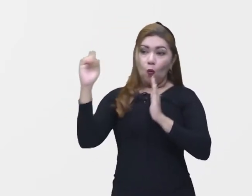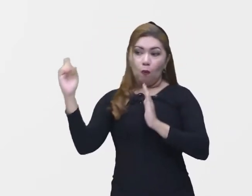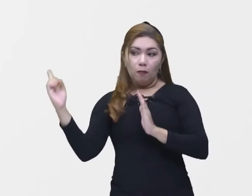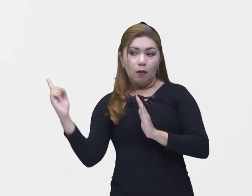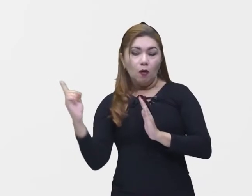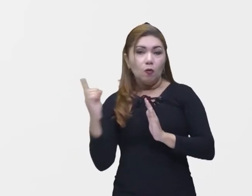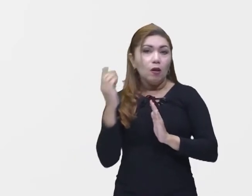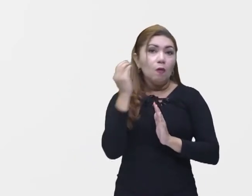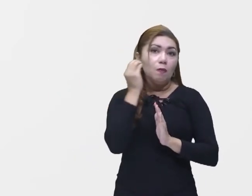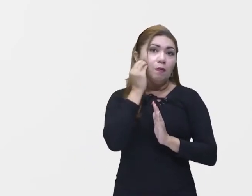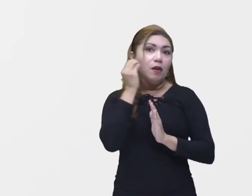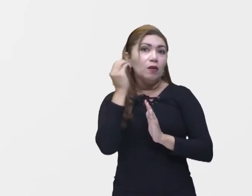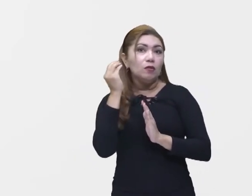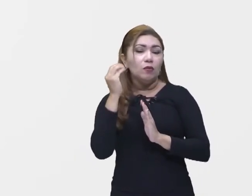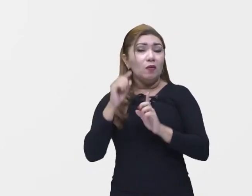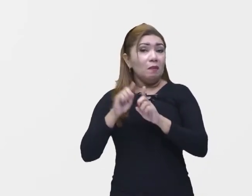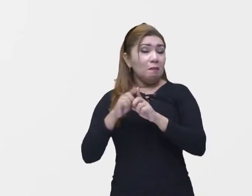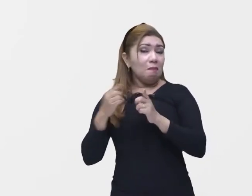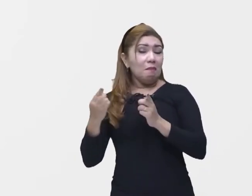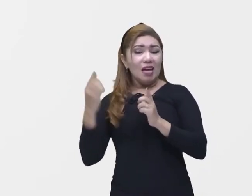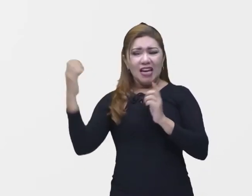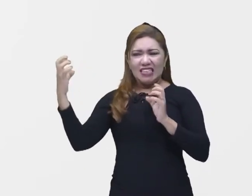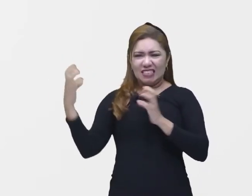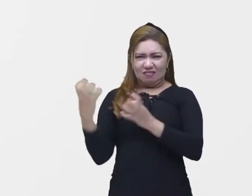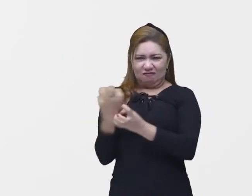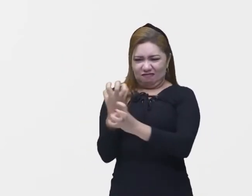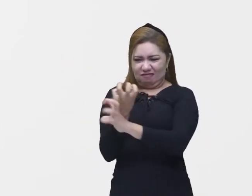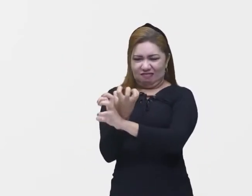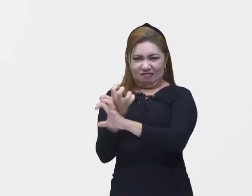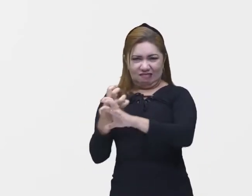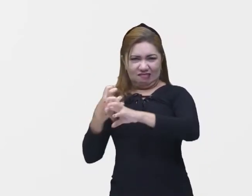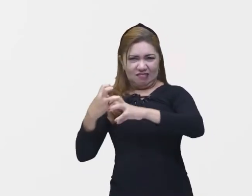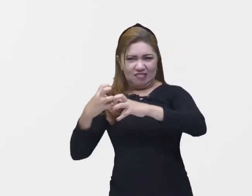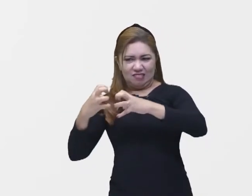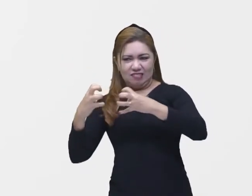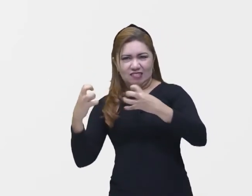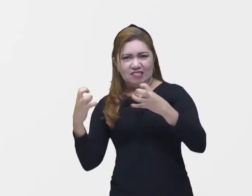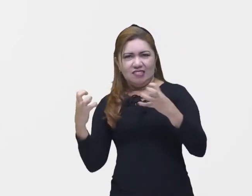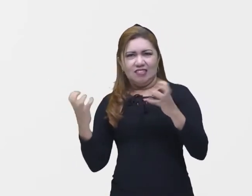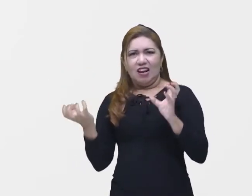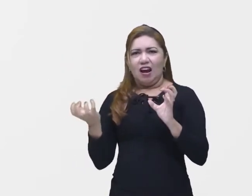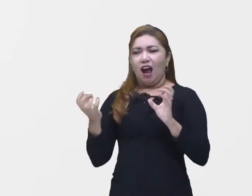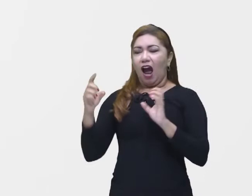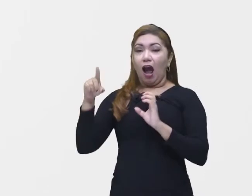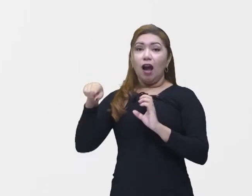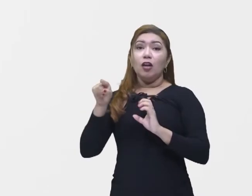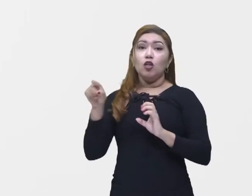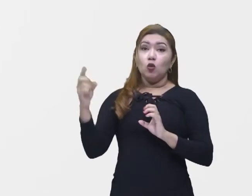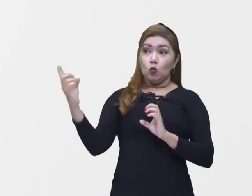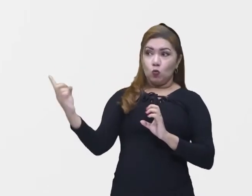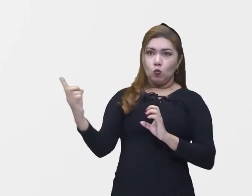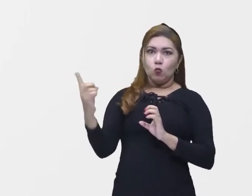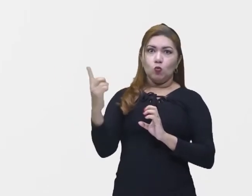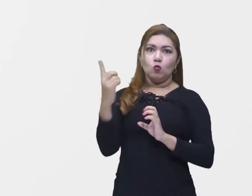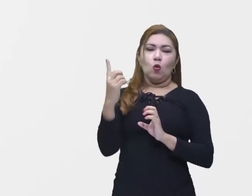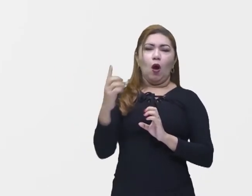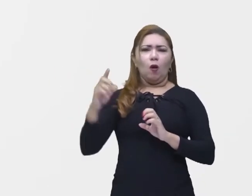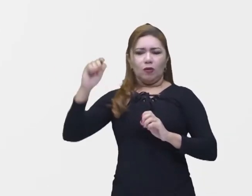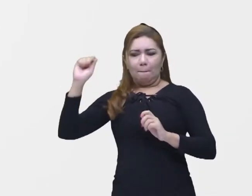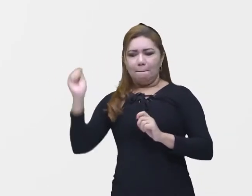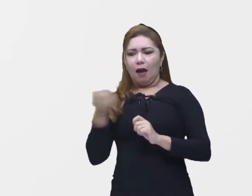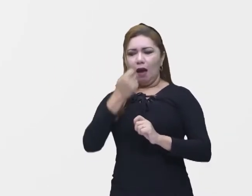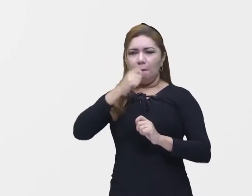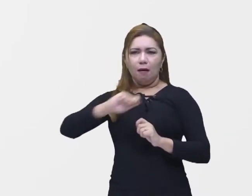mas não conseguem atravessar o espinheiro que cerca o castelo. E aquele príncipe felizardo consegue